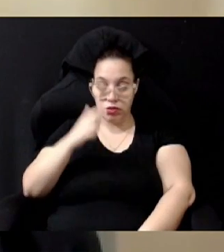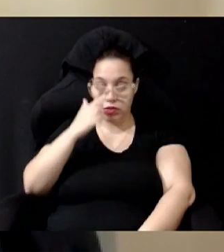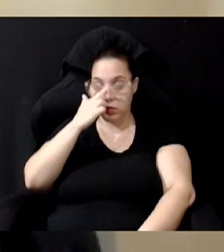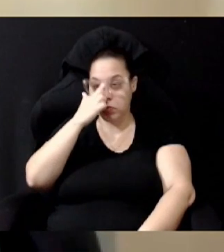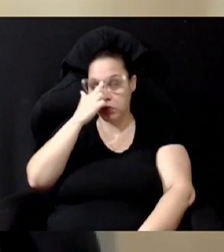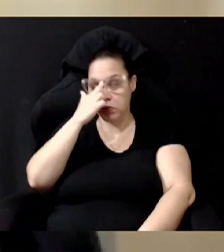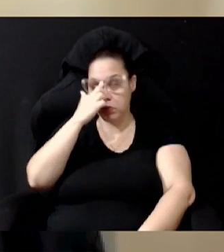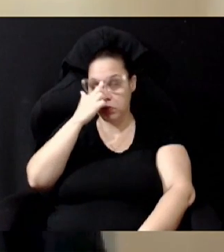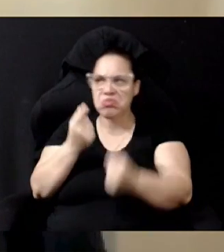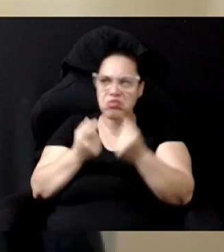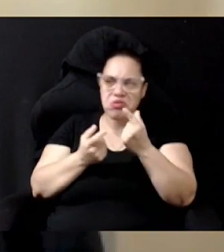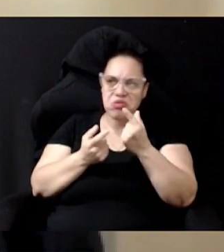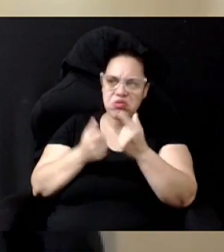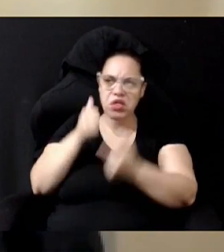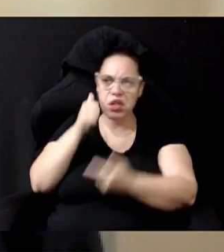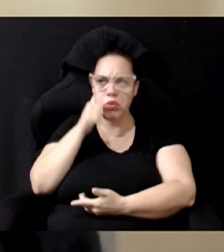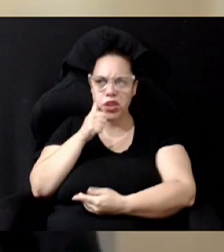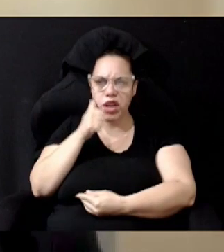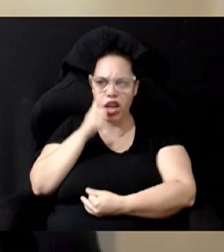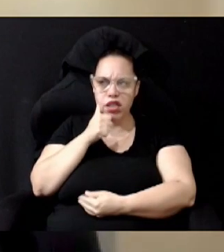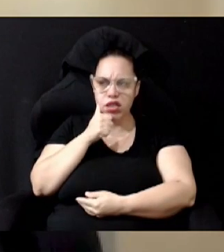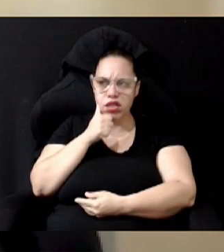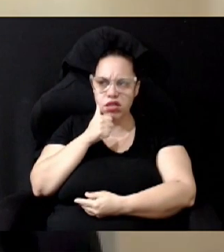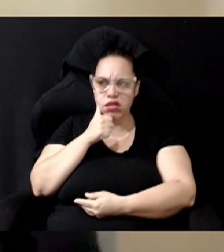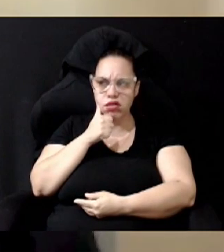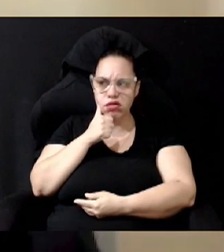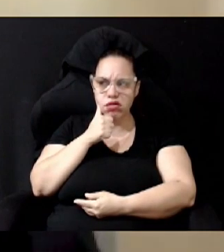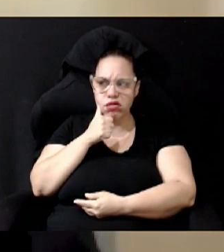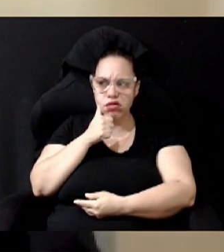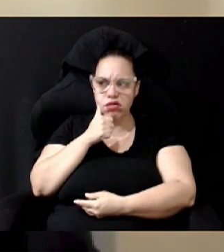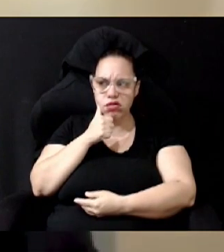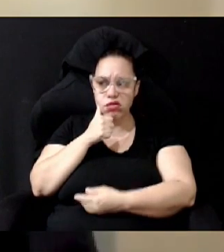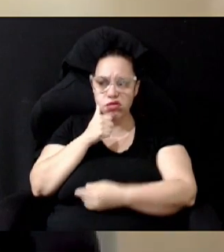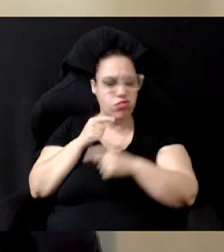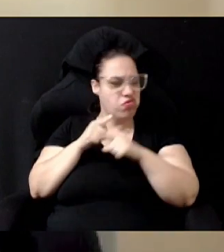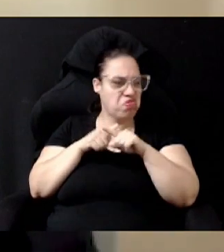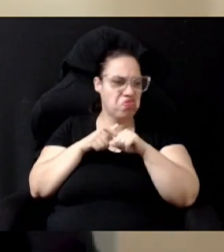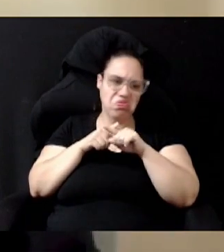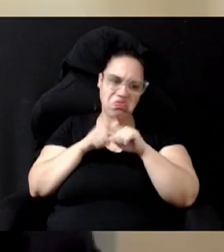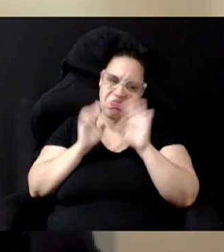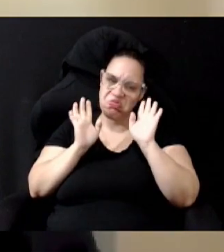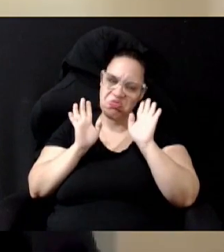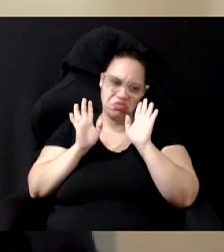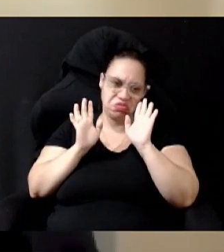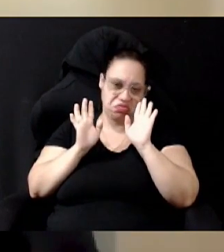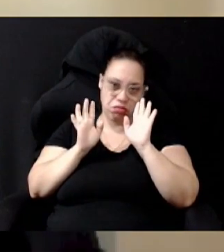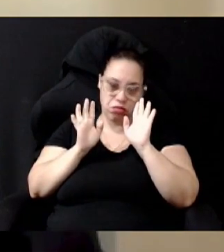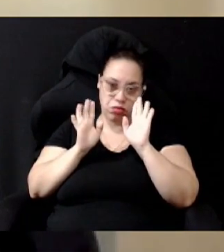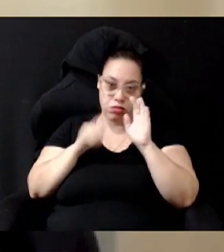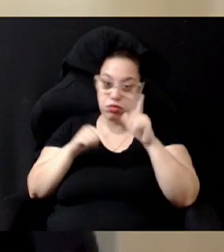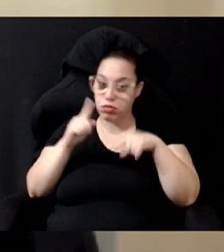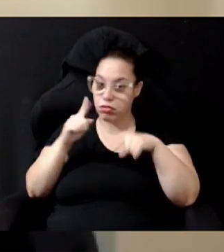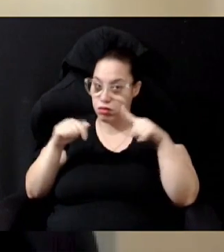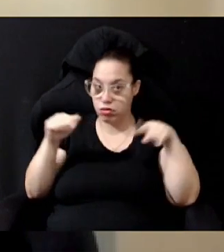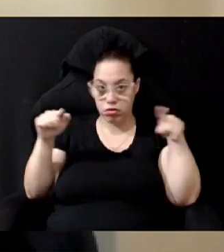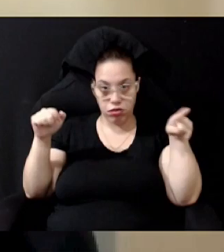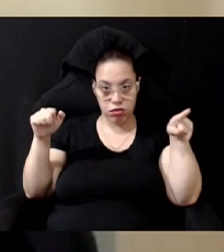em mulheres, mas, de modo geral, assim, a distribuição não é muito heterogênea.